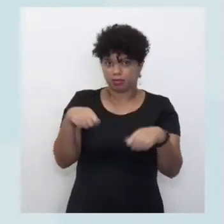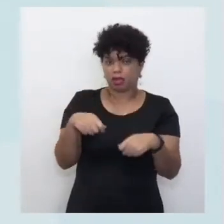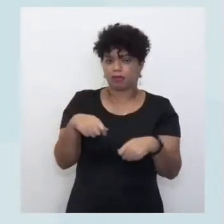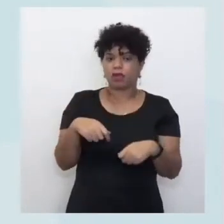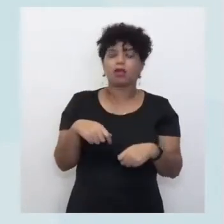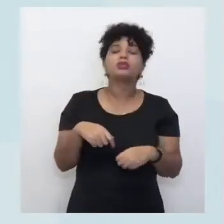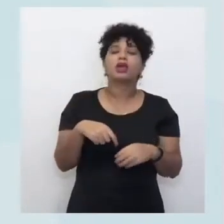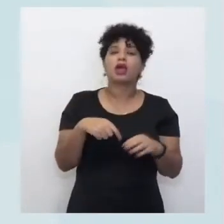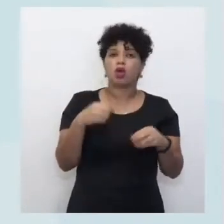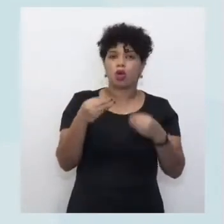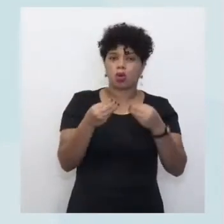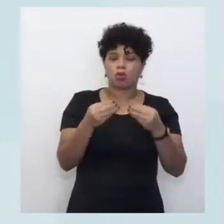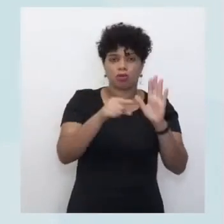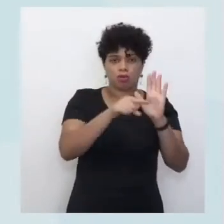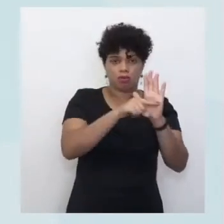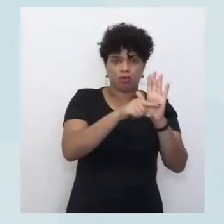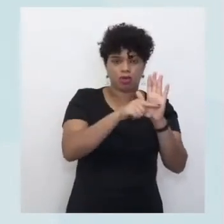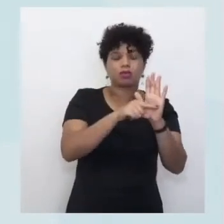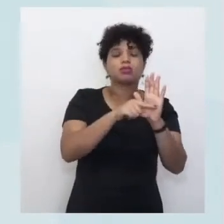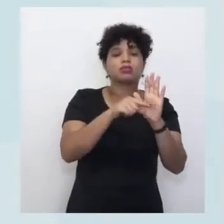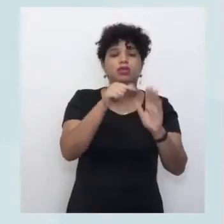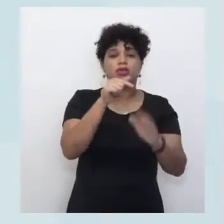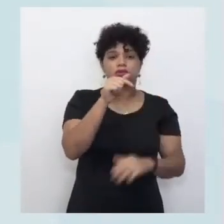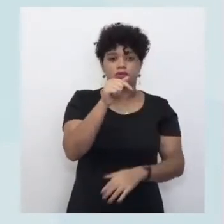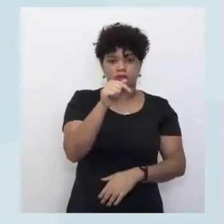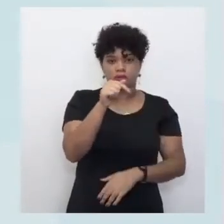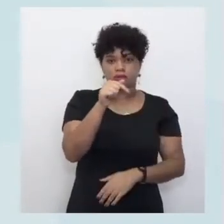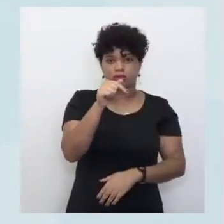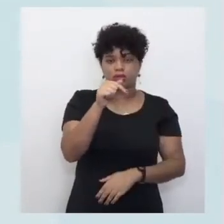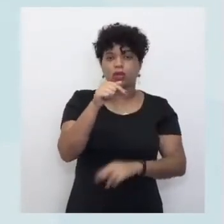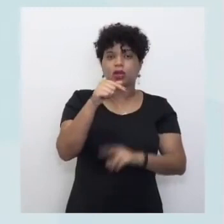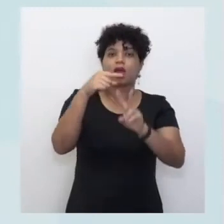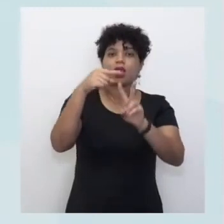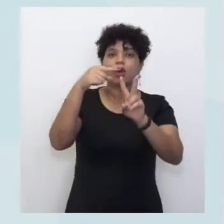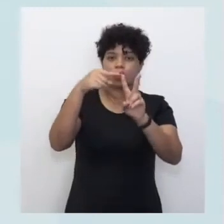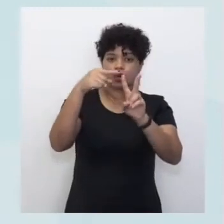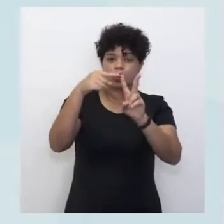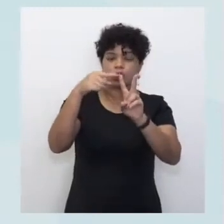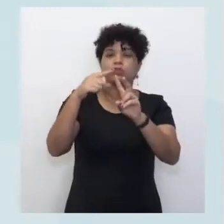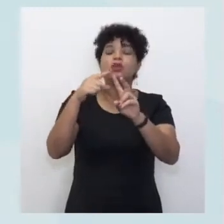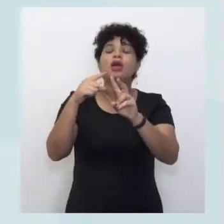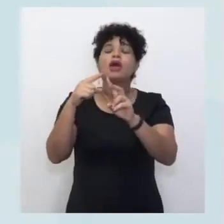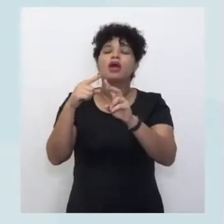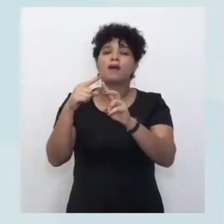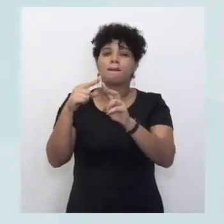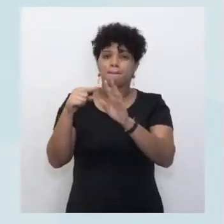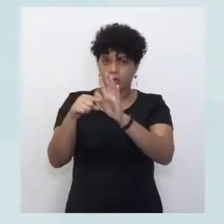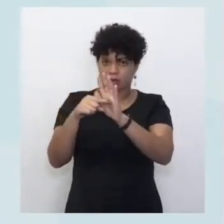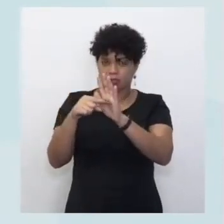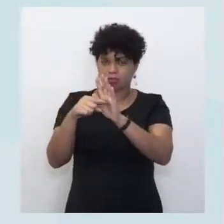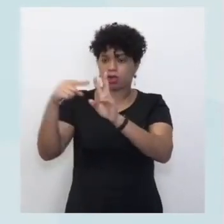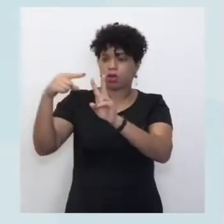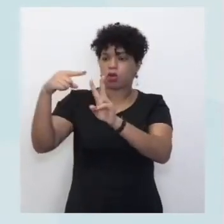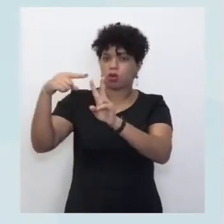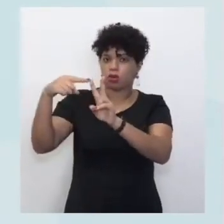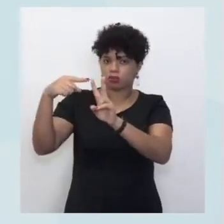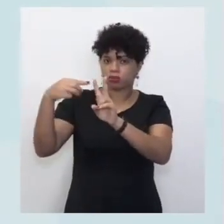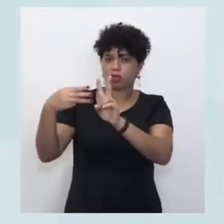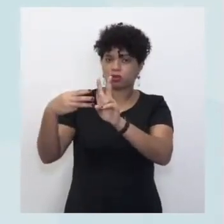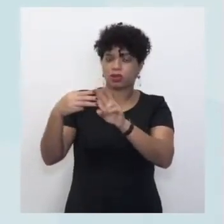menos 7, que multiplica raiz quadrada de 5 menos raiz quadrada de 3.